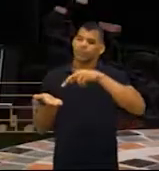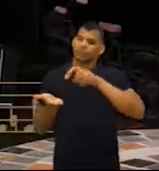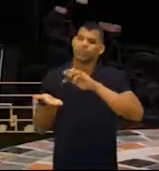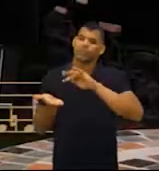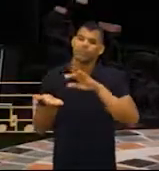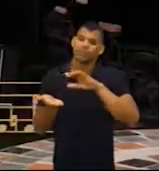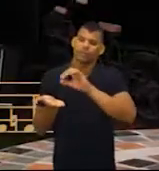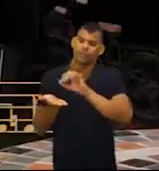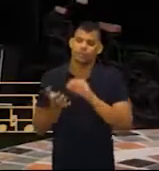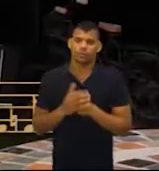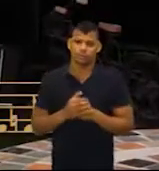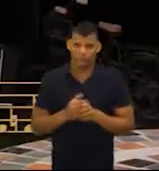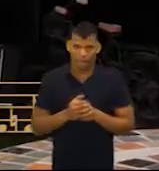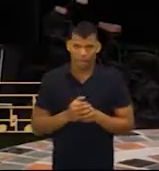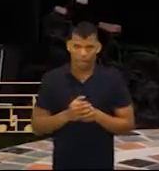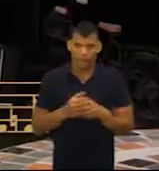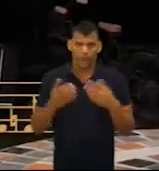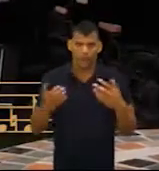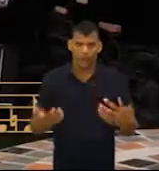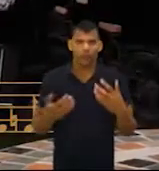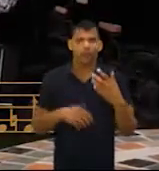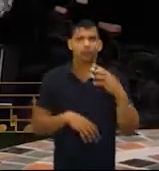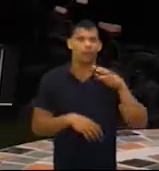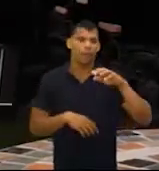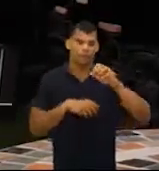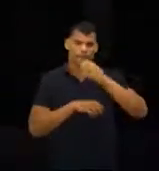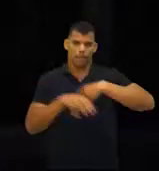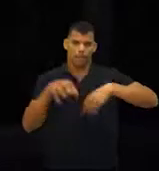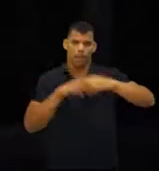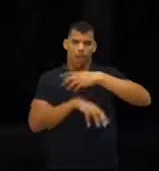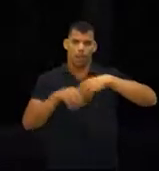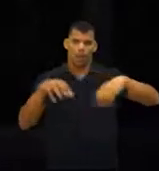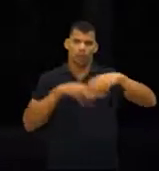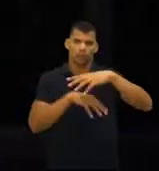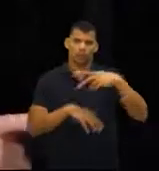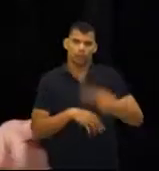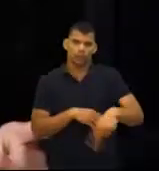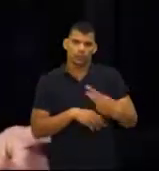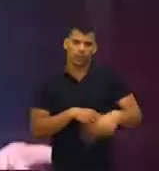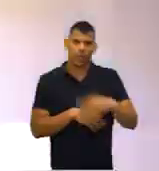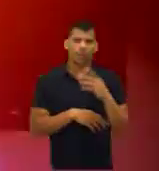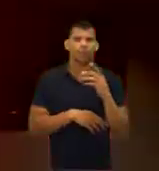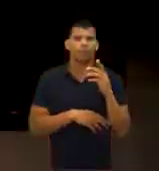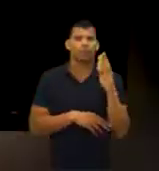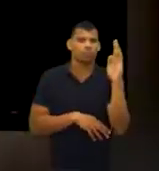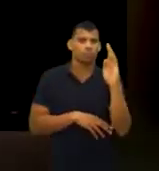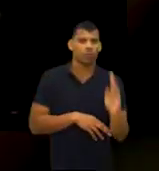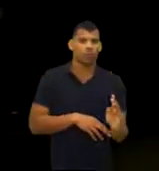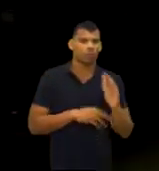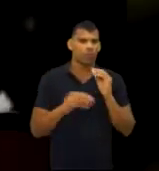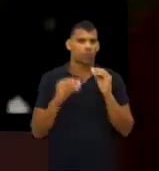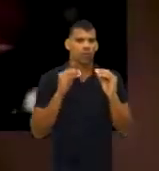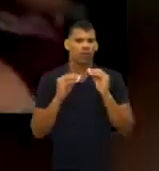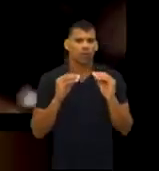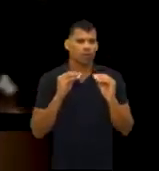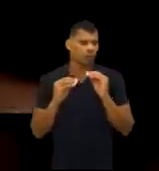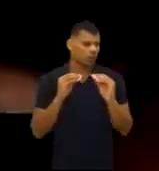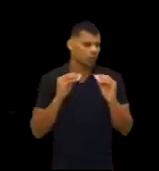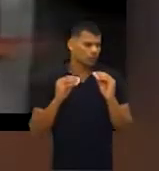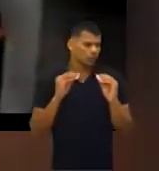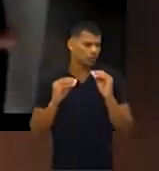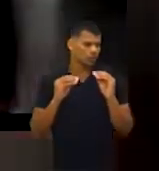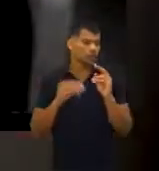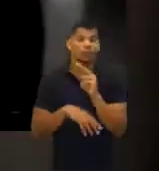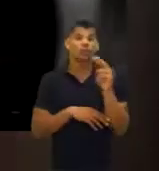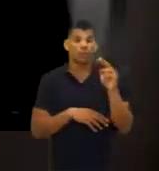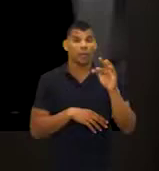trouxe a discoteca, essa música, essa boate, trouxe a discoteca para o Brasil, junto com a novela que passou a chamar também Frenetic Dancing